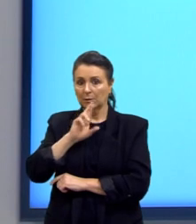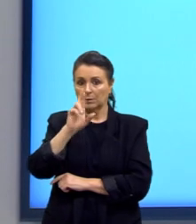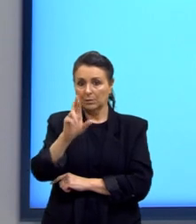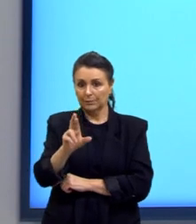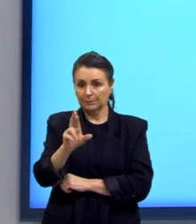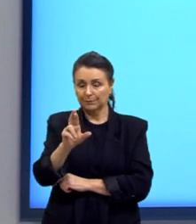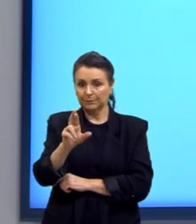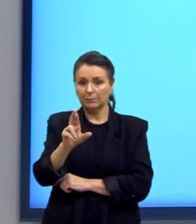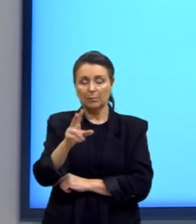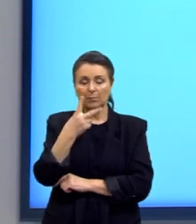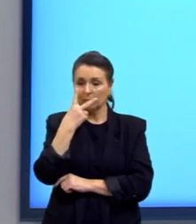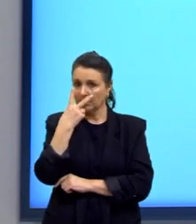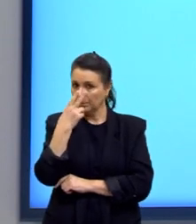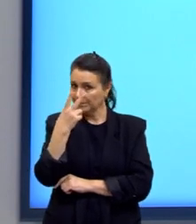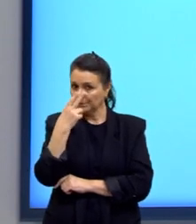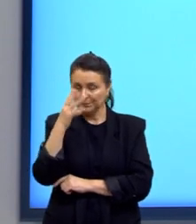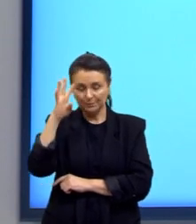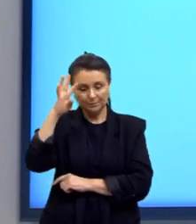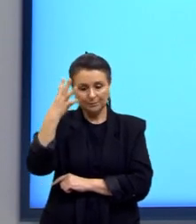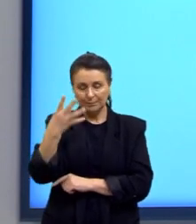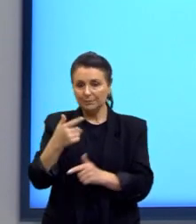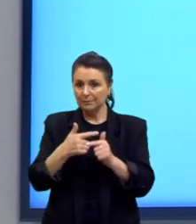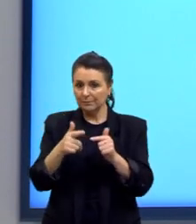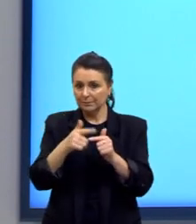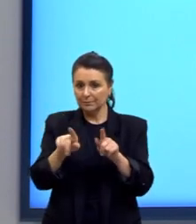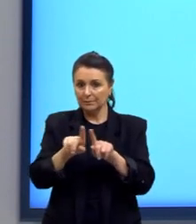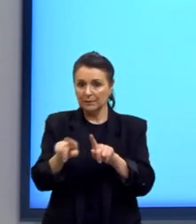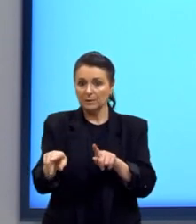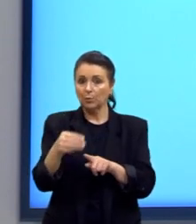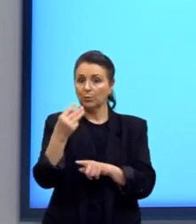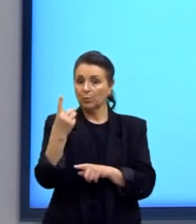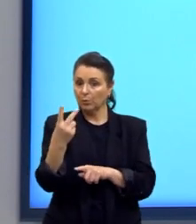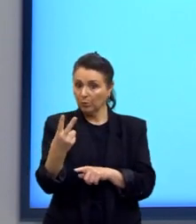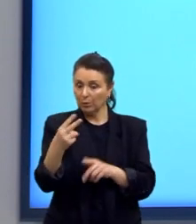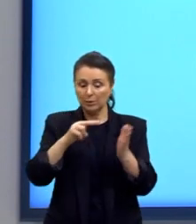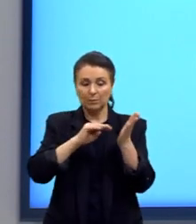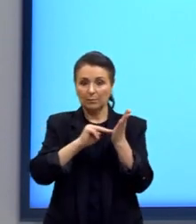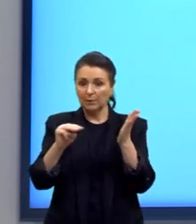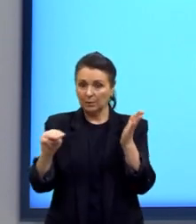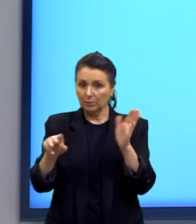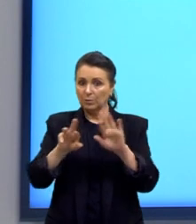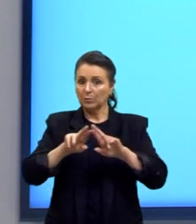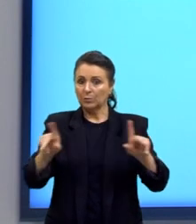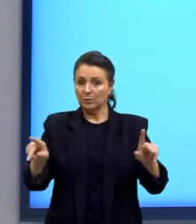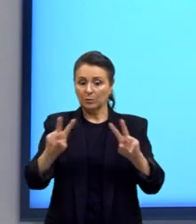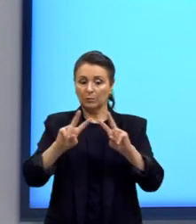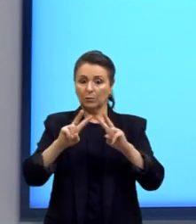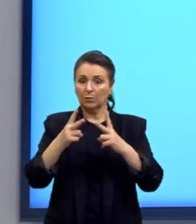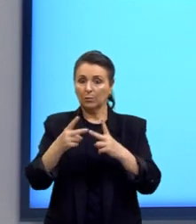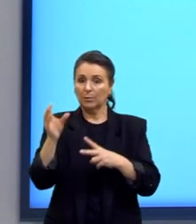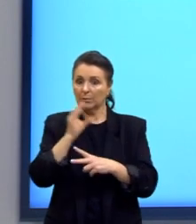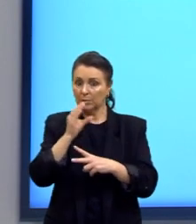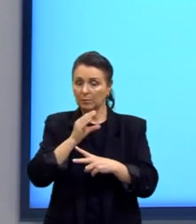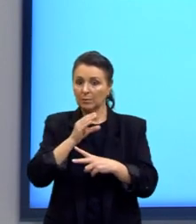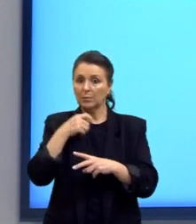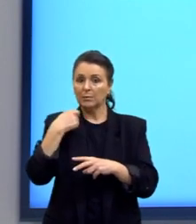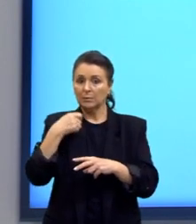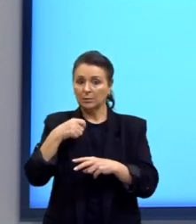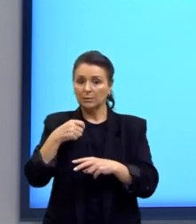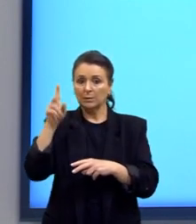chega na mesma na mesma solução mas são dois métodos o método do volume é mais rápido mas também